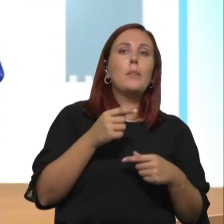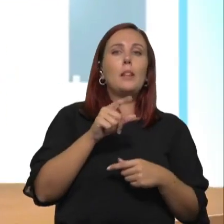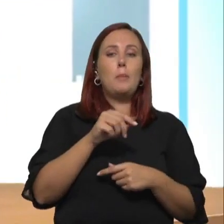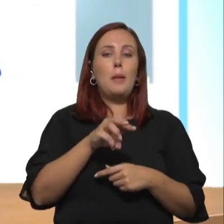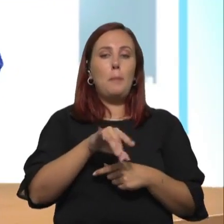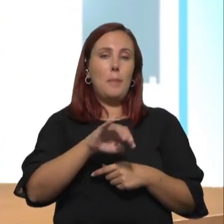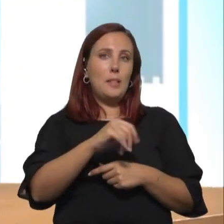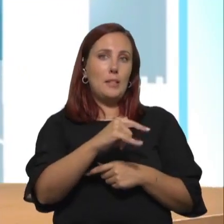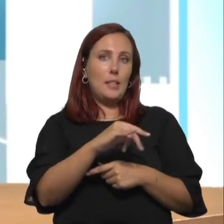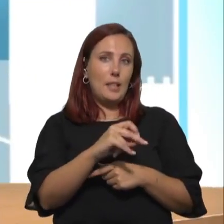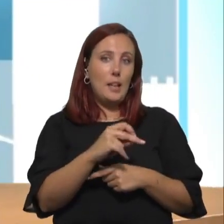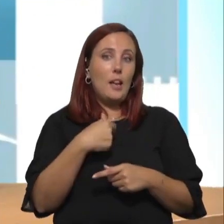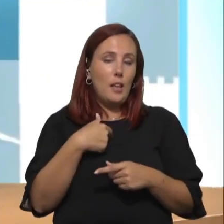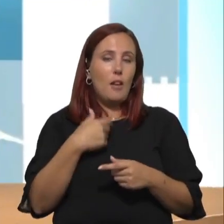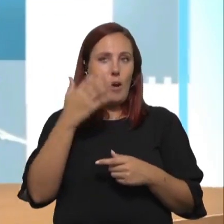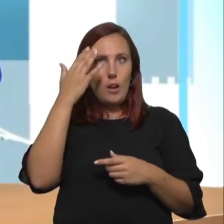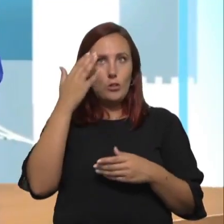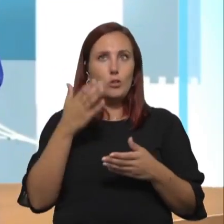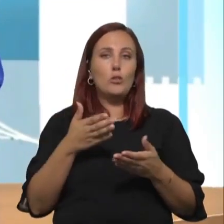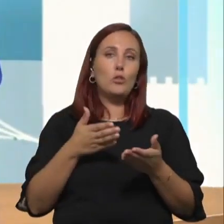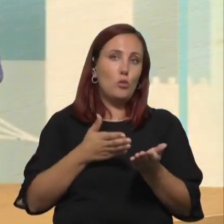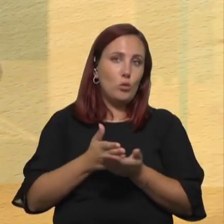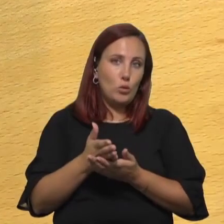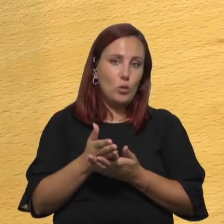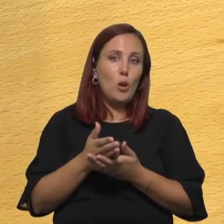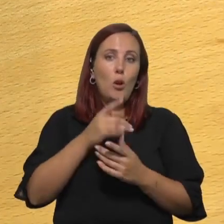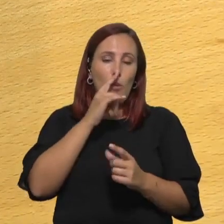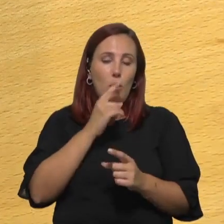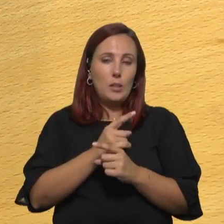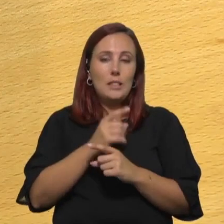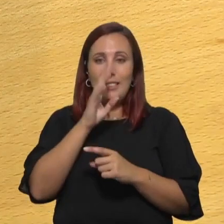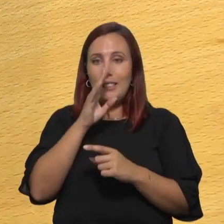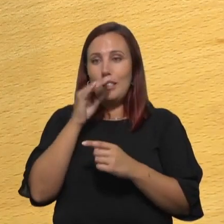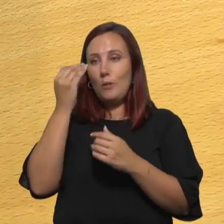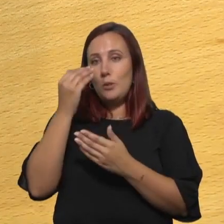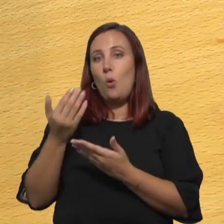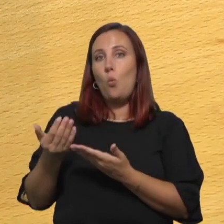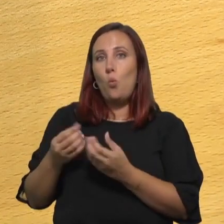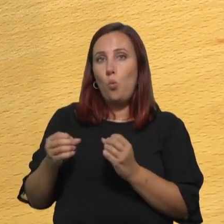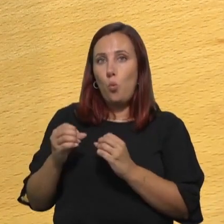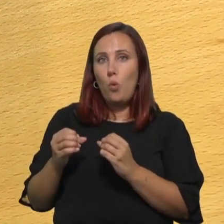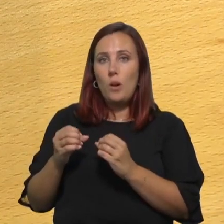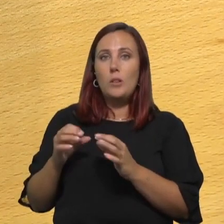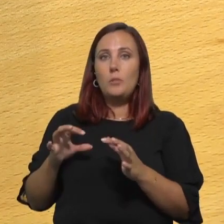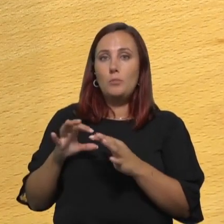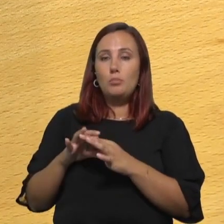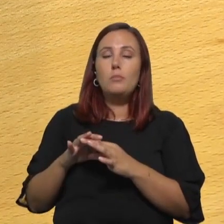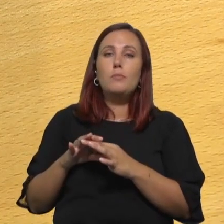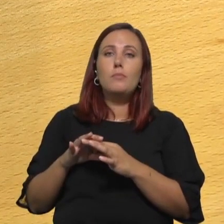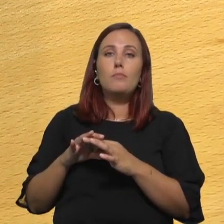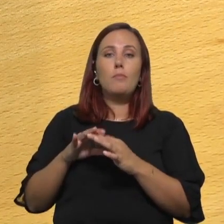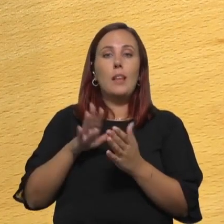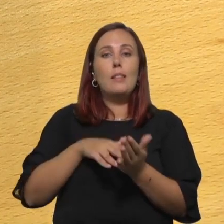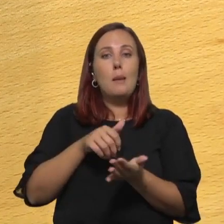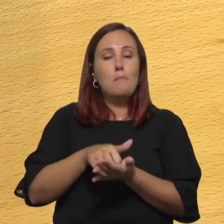portanto, continua, no meu entender, a par da ausência que há quase total da formação em termos